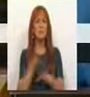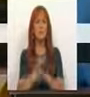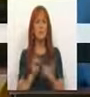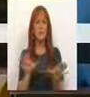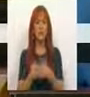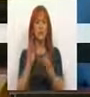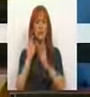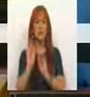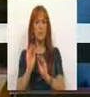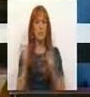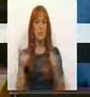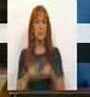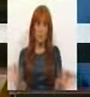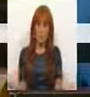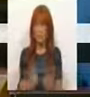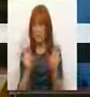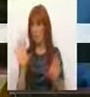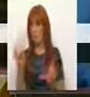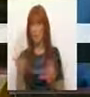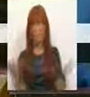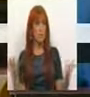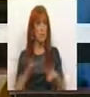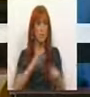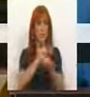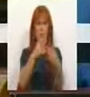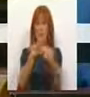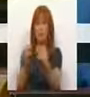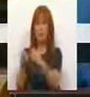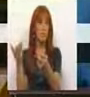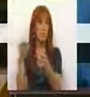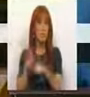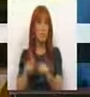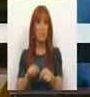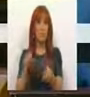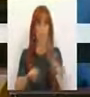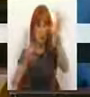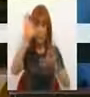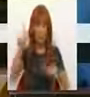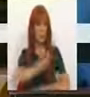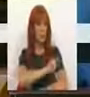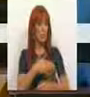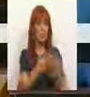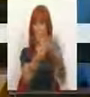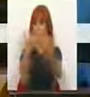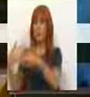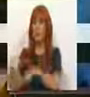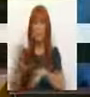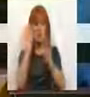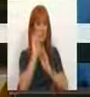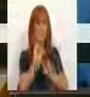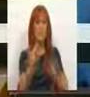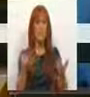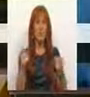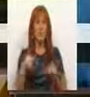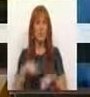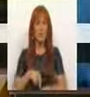da comunidade educativa, como aliás acontece relativamente a outras matérias, como é o caso da descentralização de competências na área da educação,